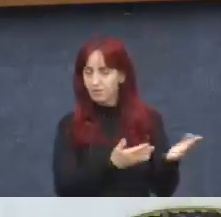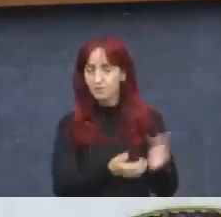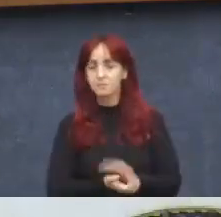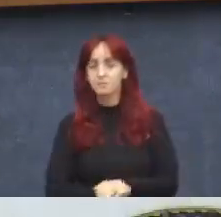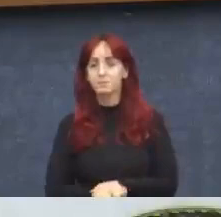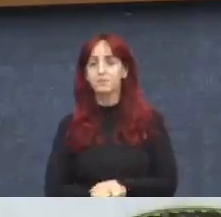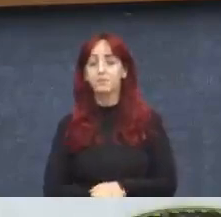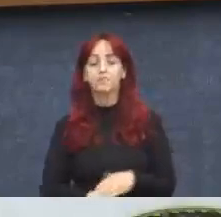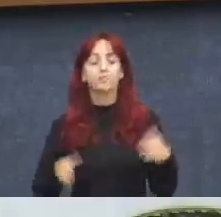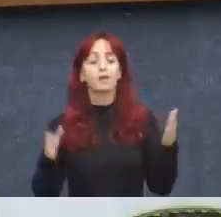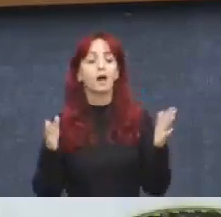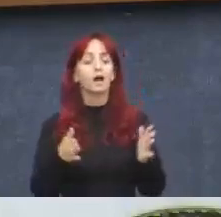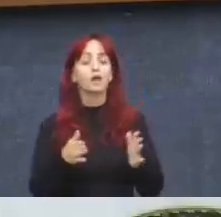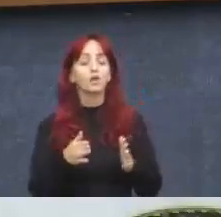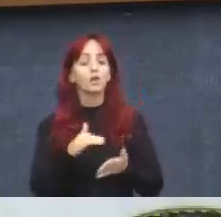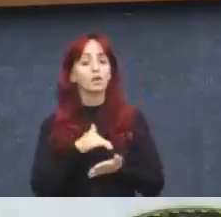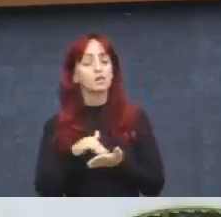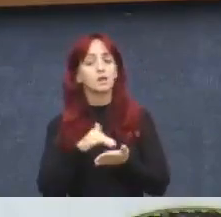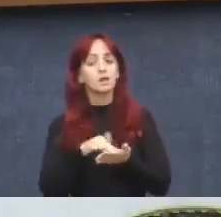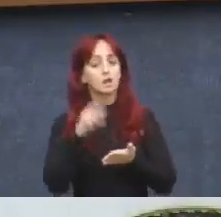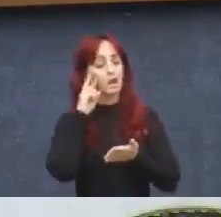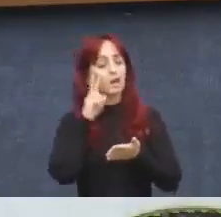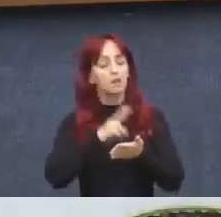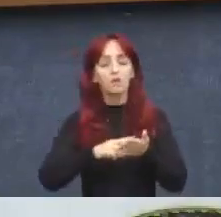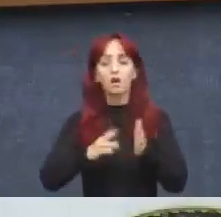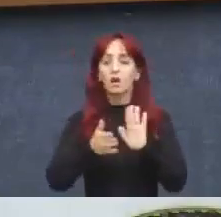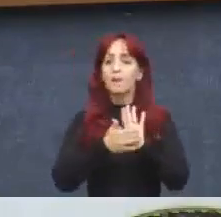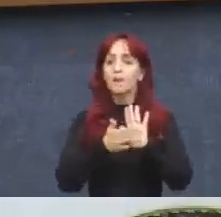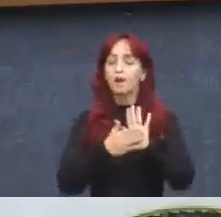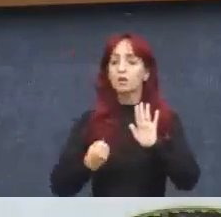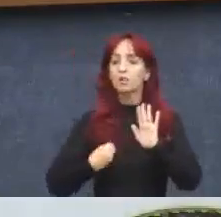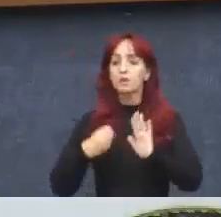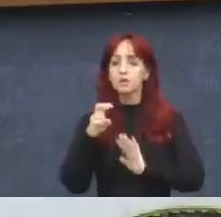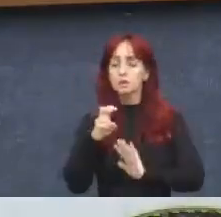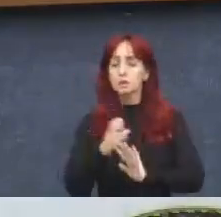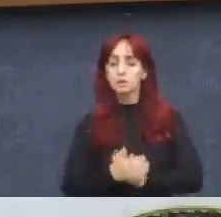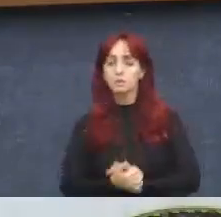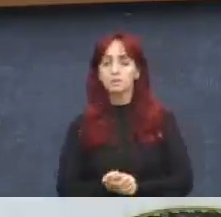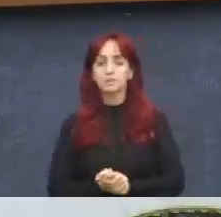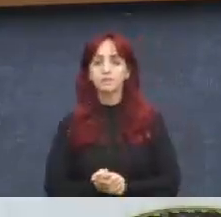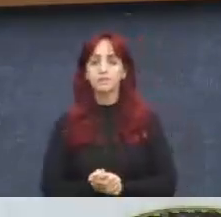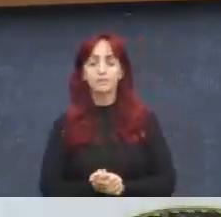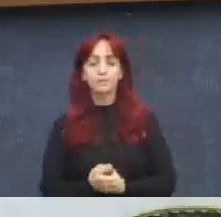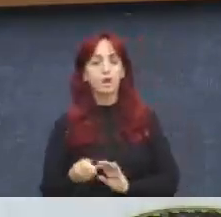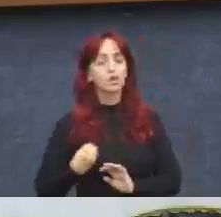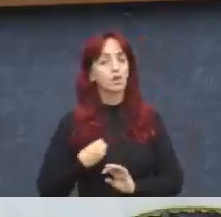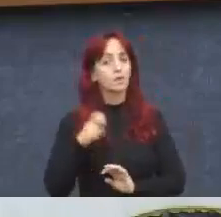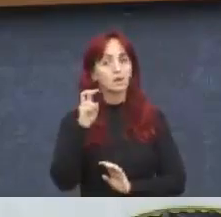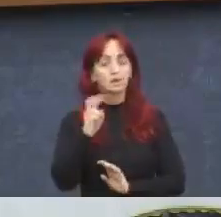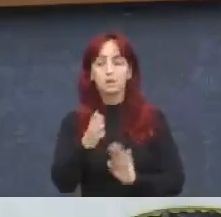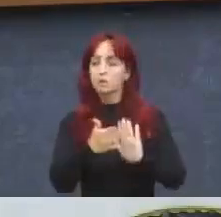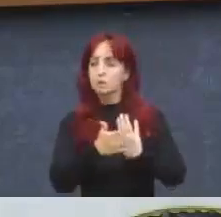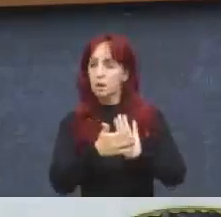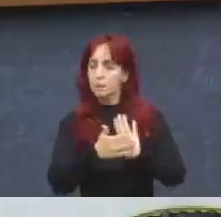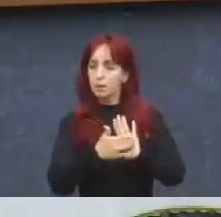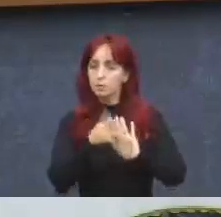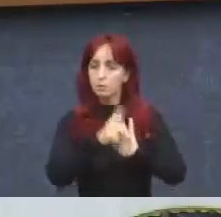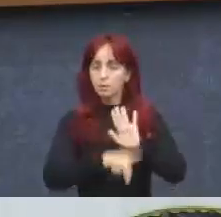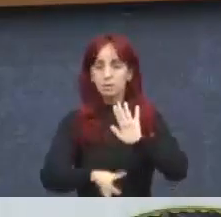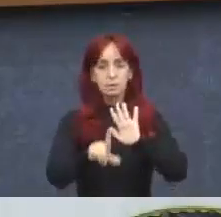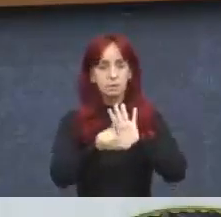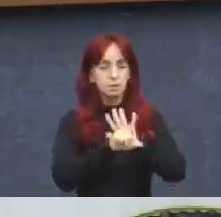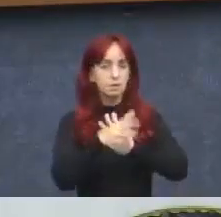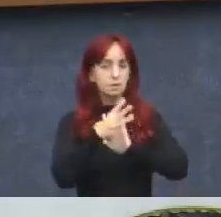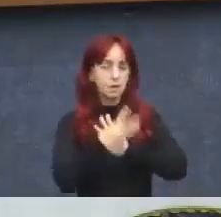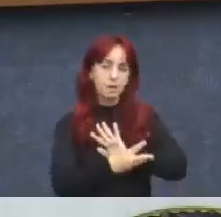Vamos agora, senhora secretária, ao próximo item da pauta, item número 5. Item 5 da pauta, projeto de